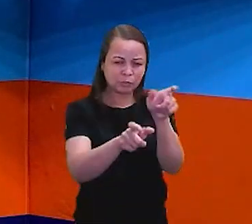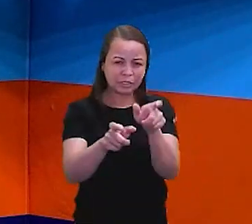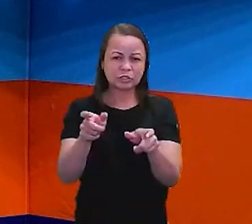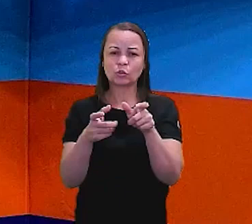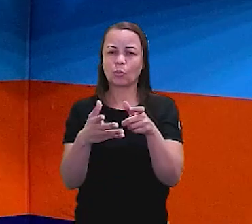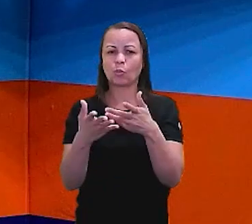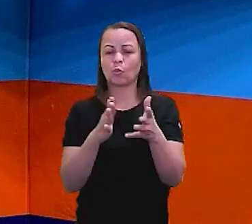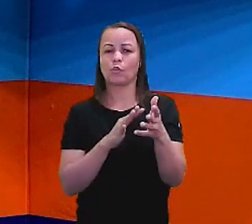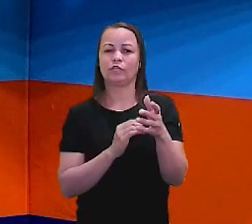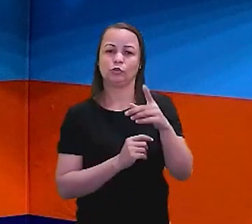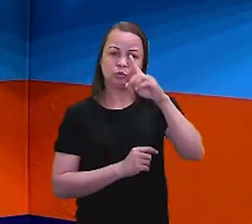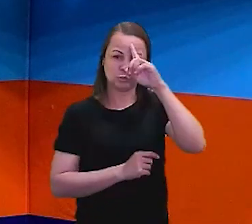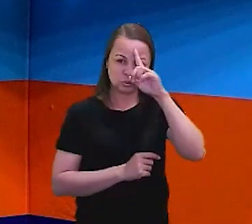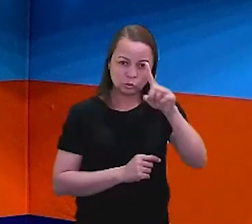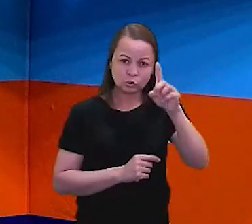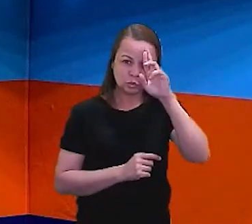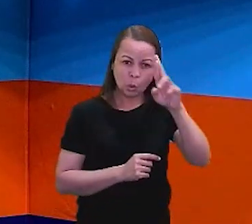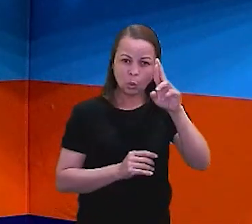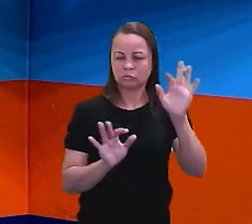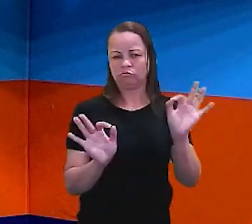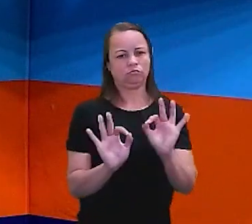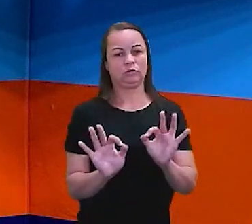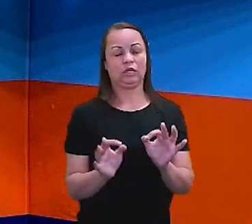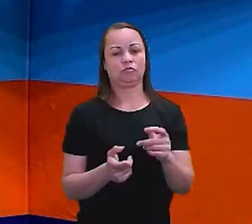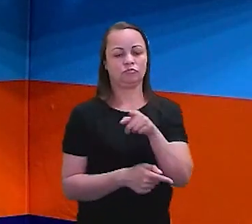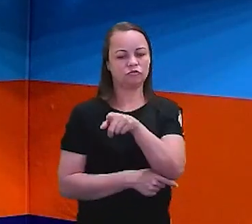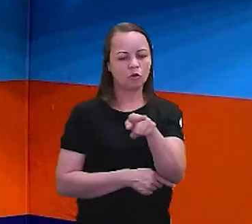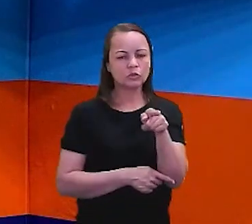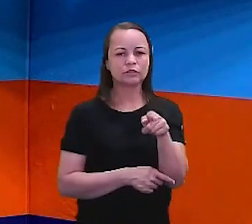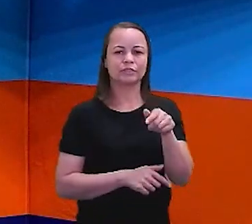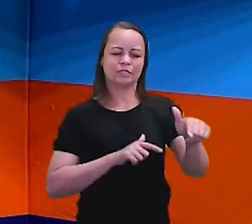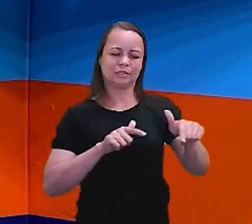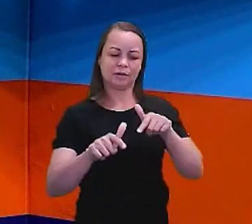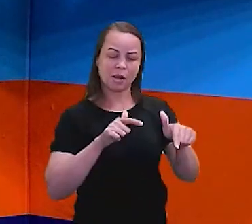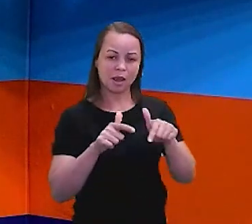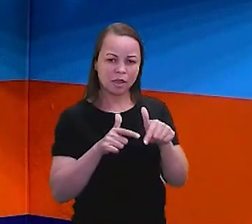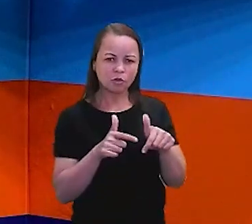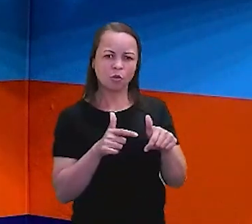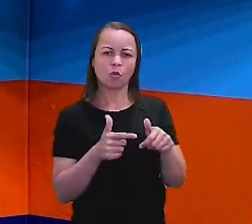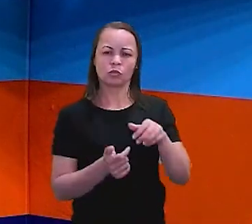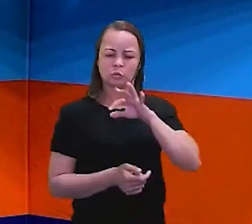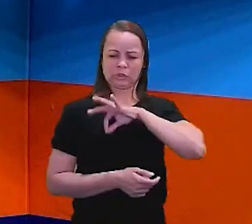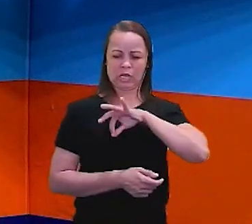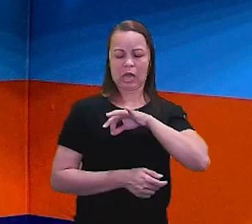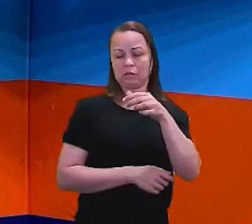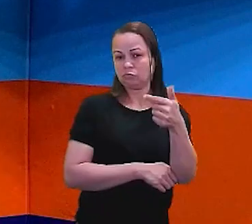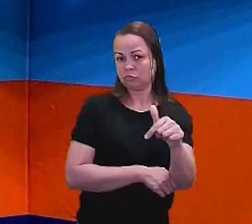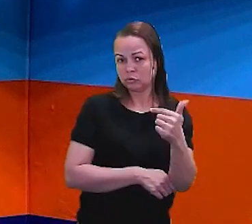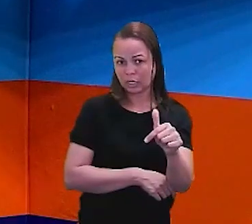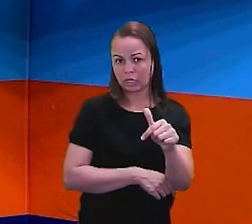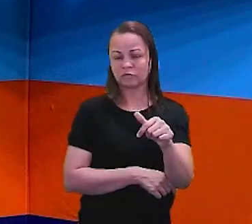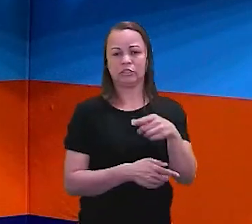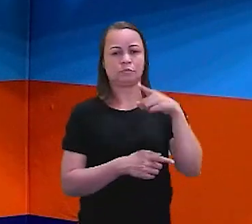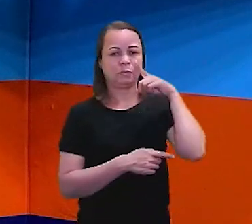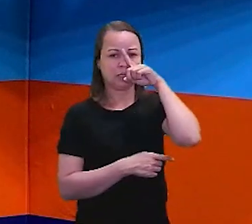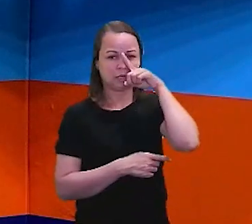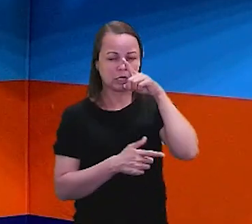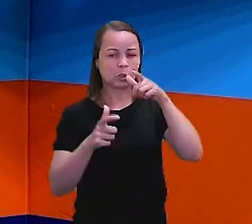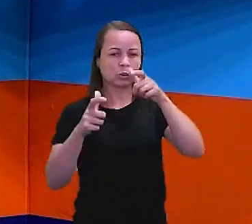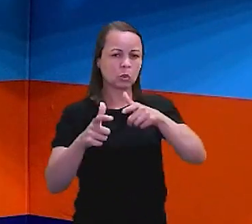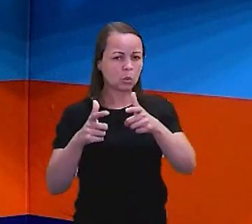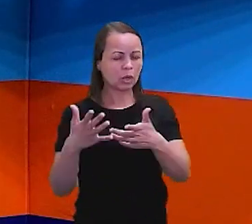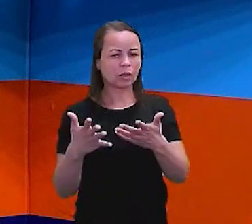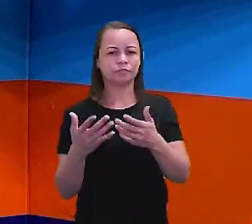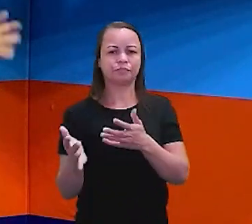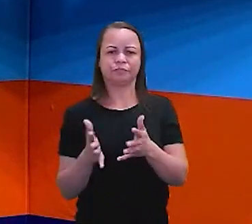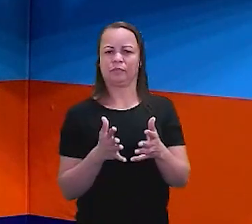falando, desculpa, para os operários. Você, operário, ficou sem salário, você correu vários riscos, porque eles não ficavam em casa.